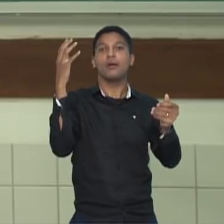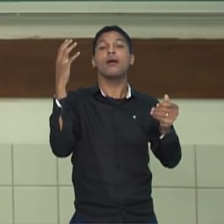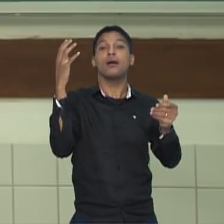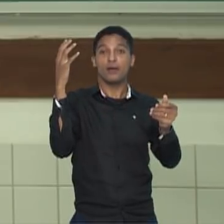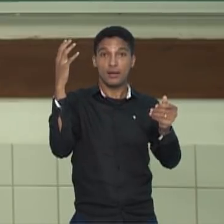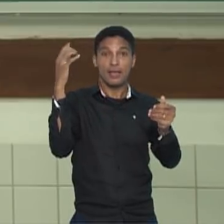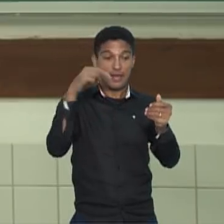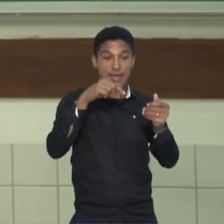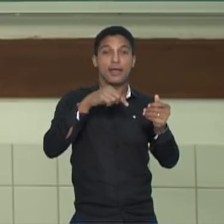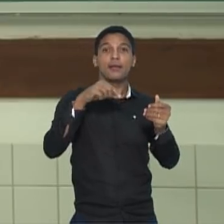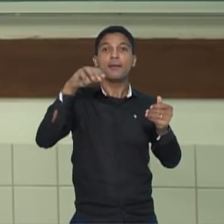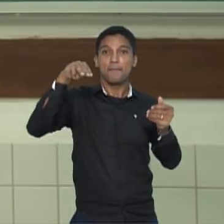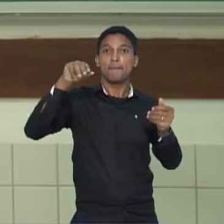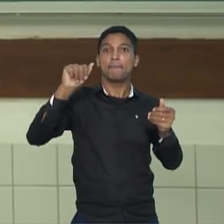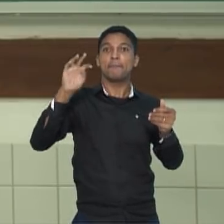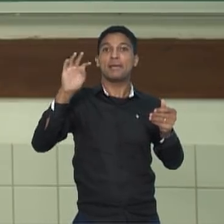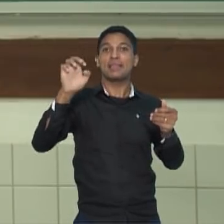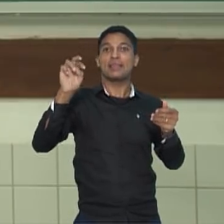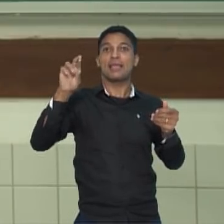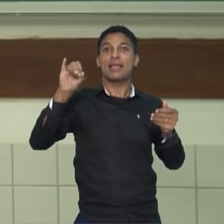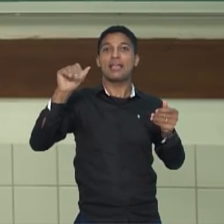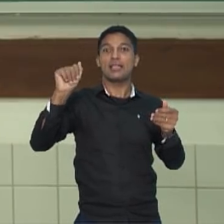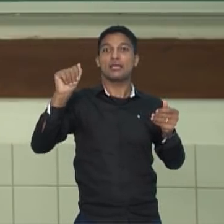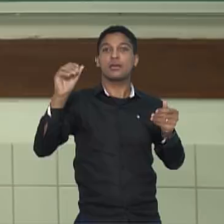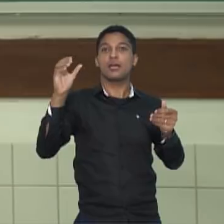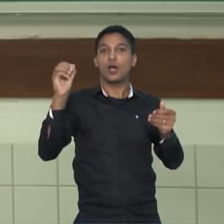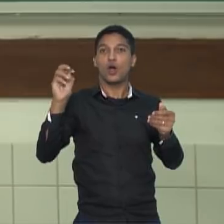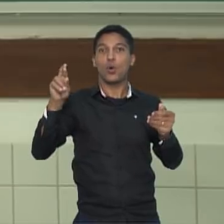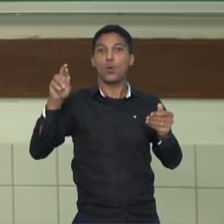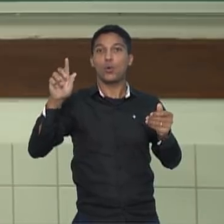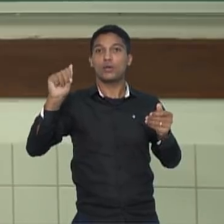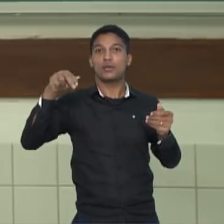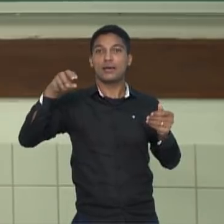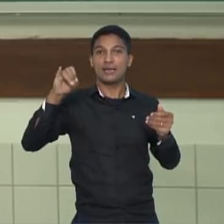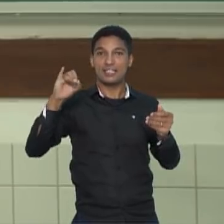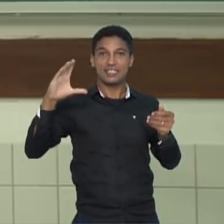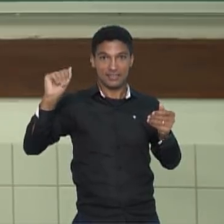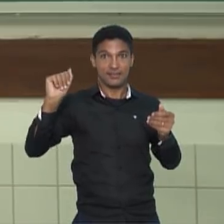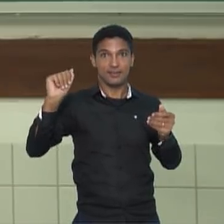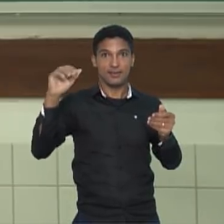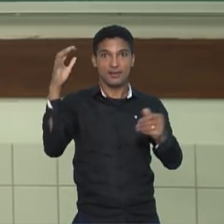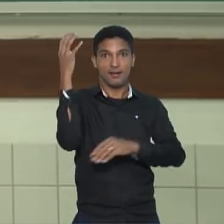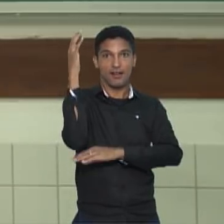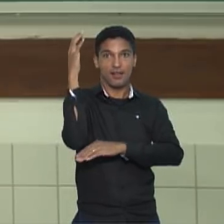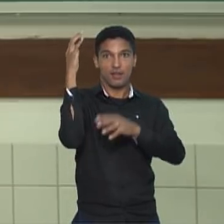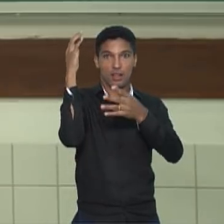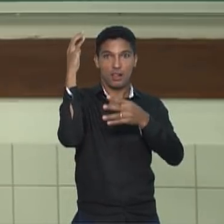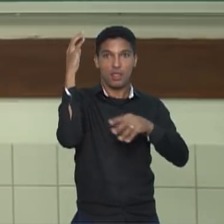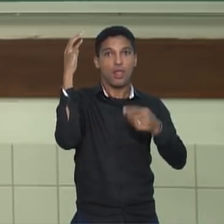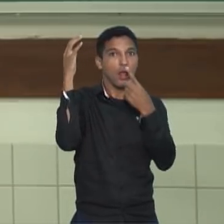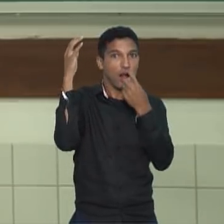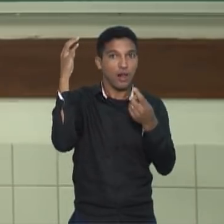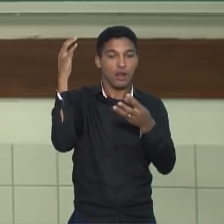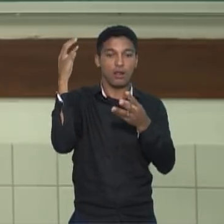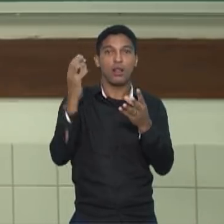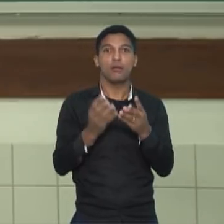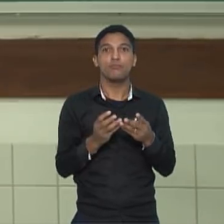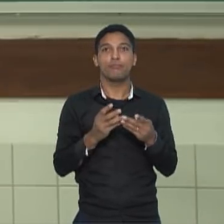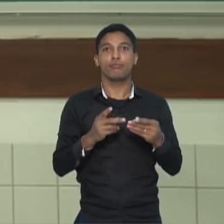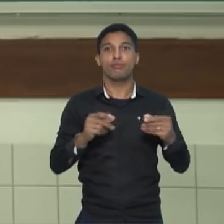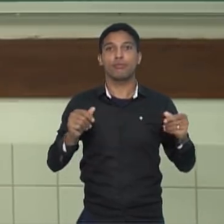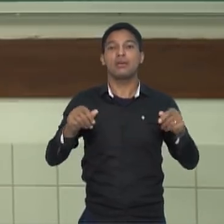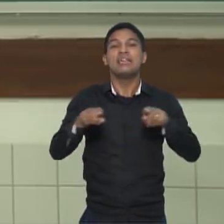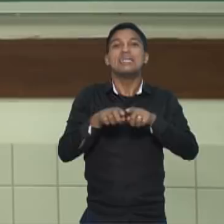a matéria orgânica? Não. Quanto mais material, de restos de plantas, animais,